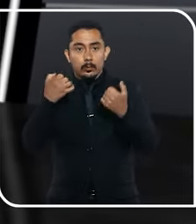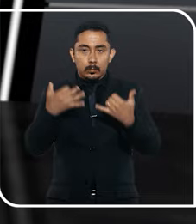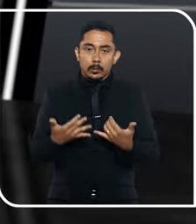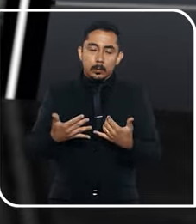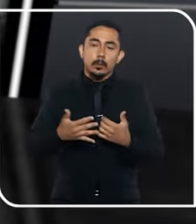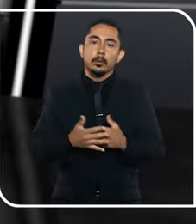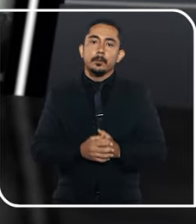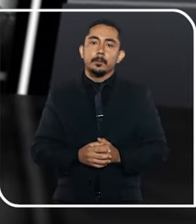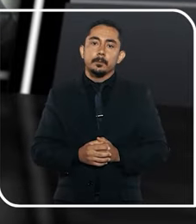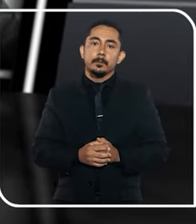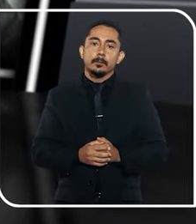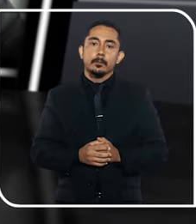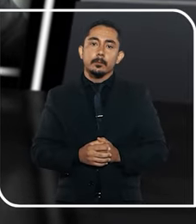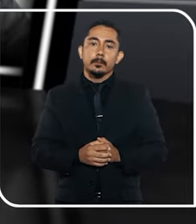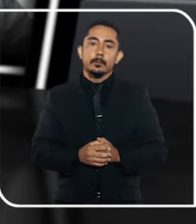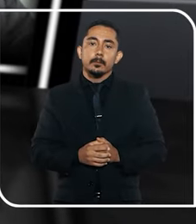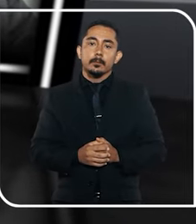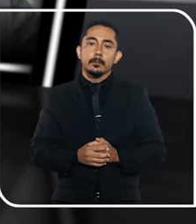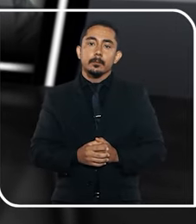algo